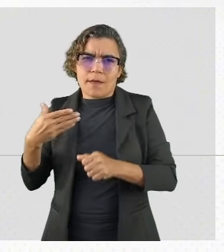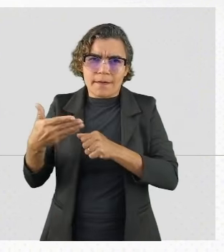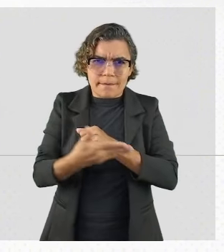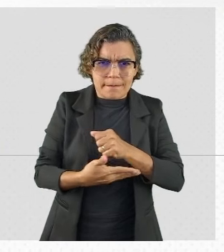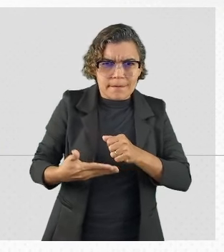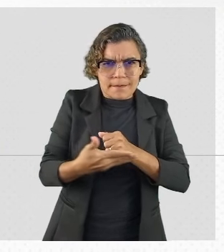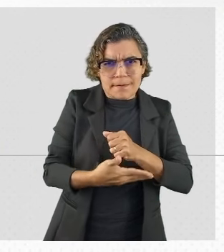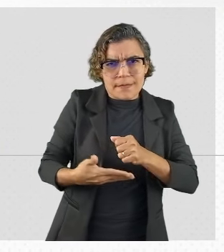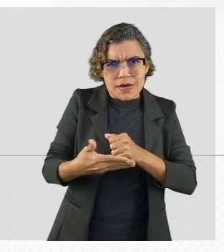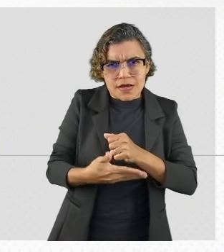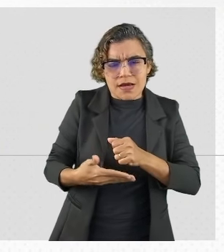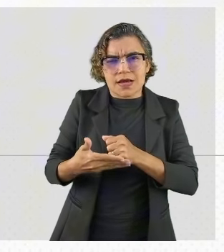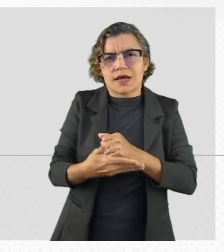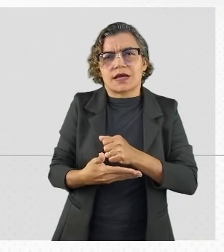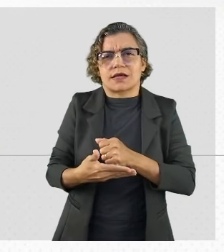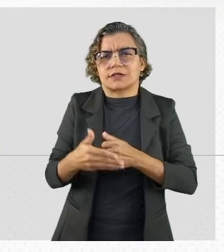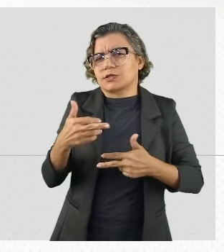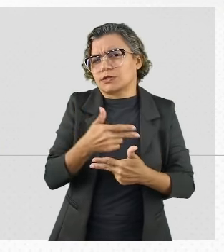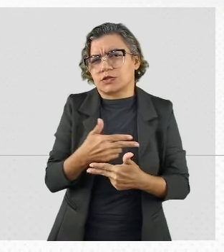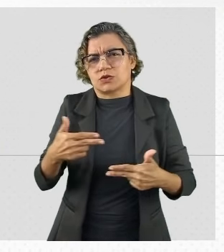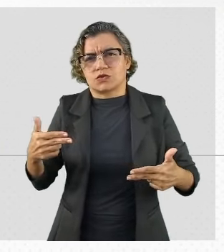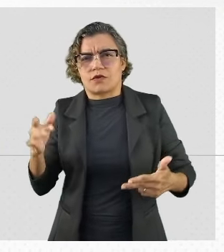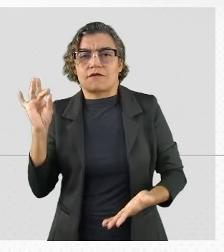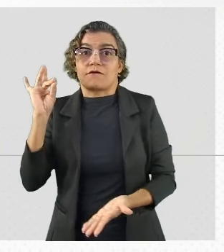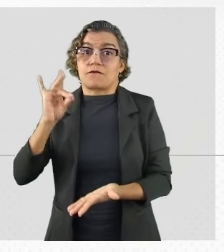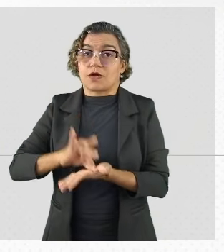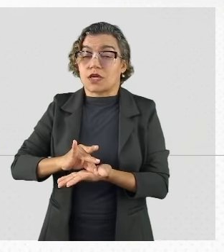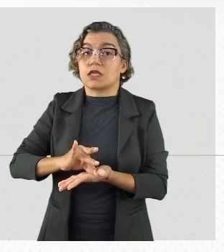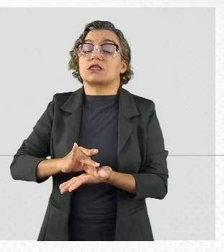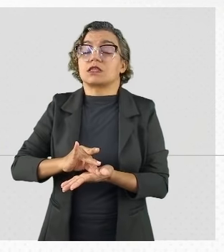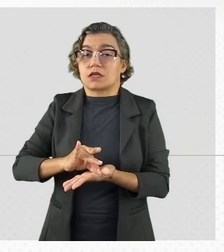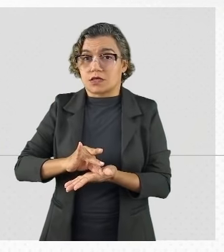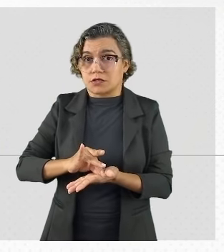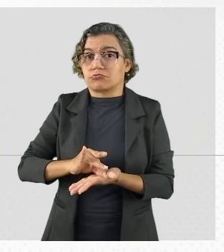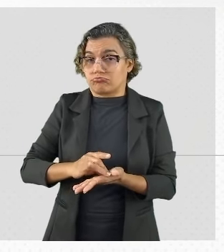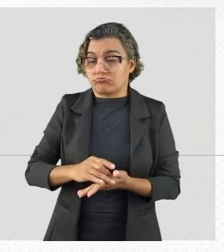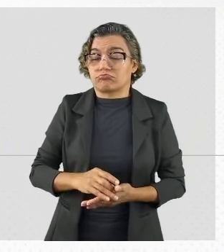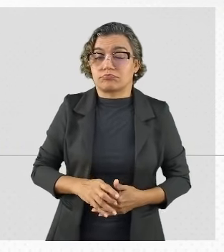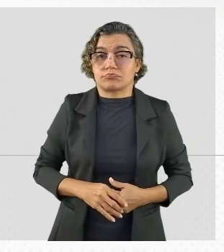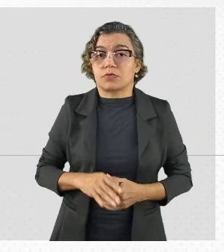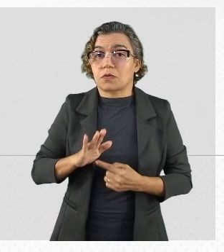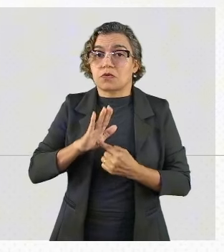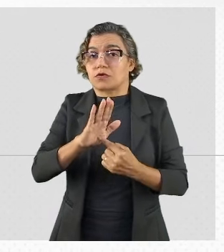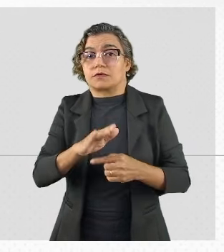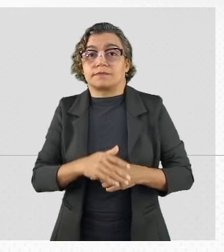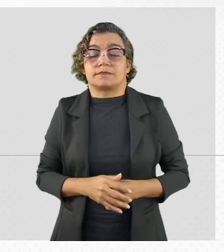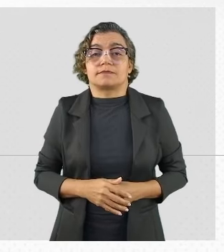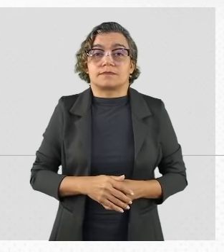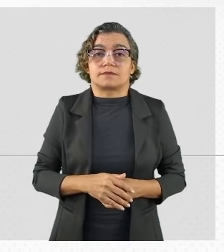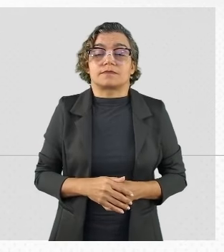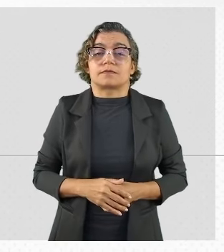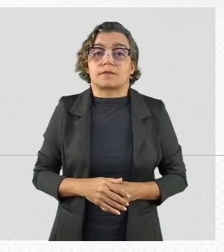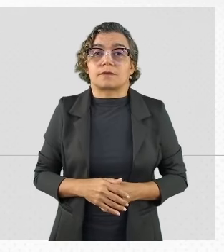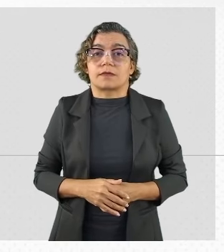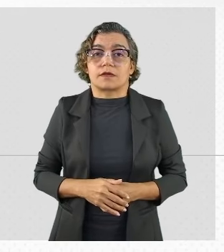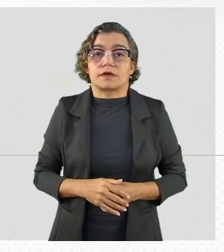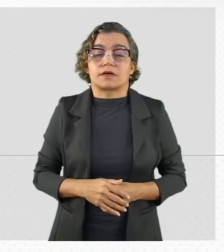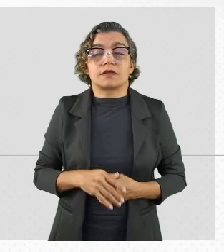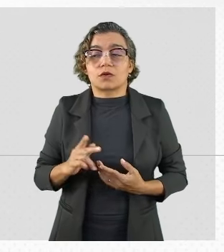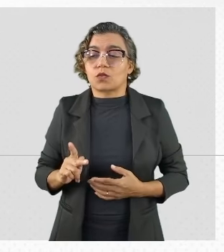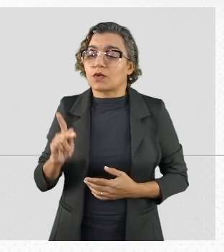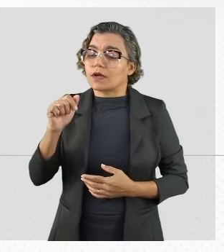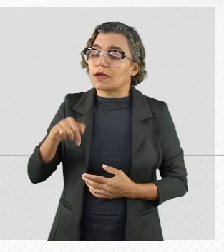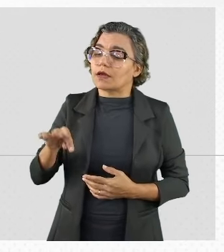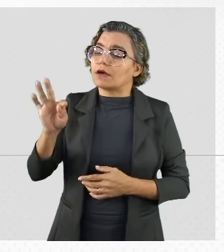última das coisas, a realidade verdadeira, em última instância, né? Ou seja, a essência. E o Kant vai